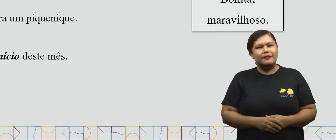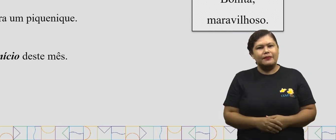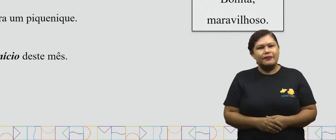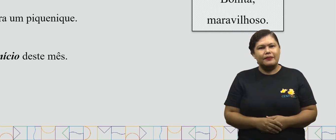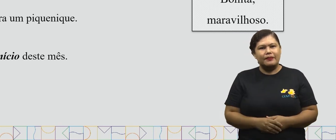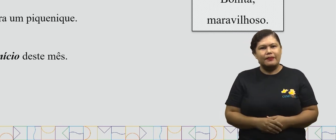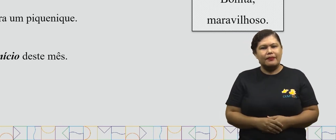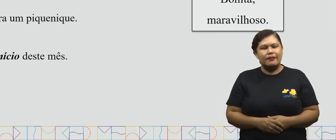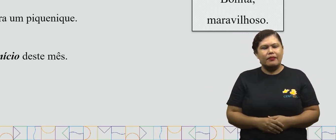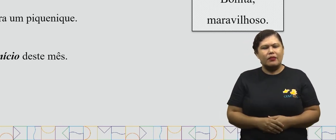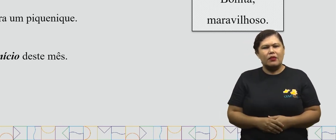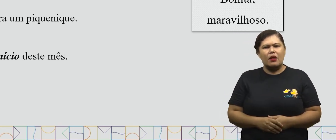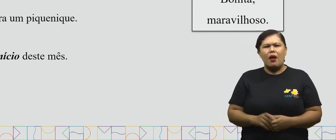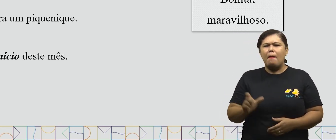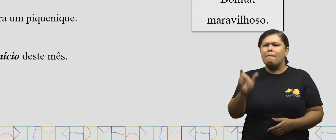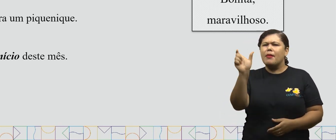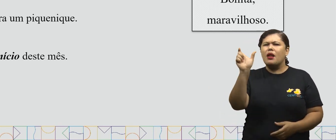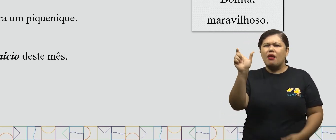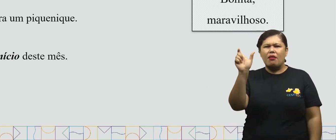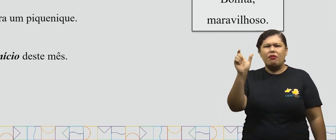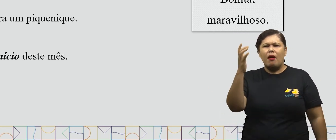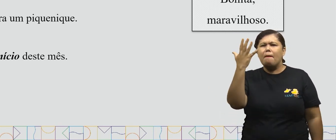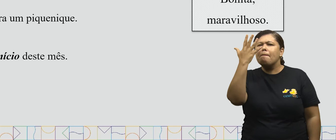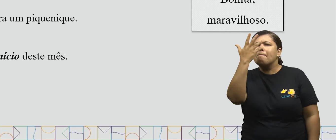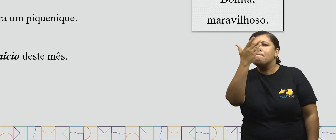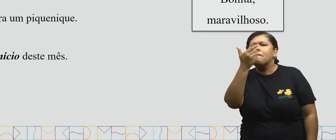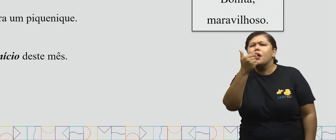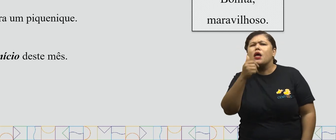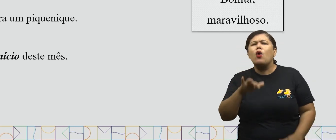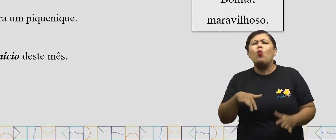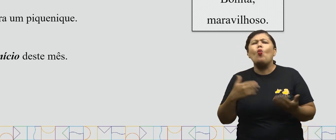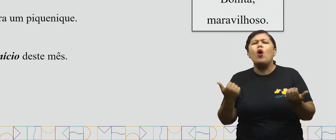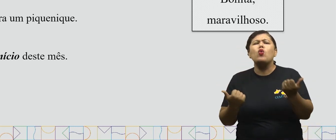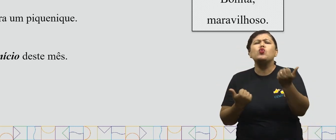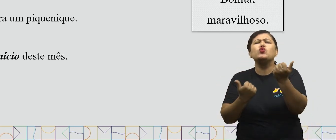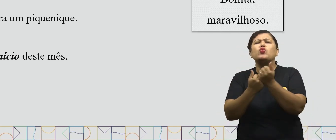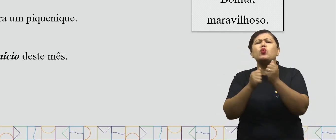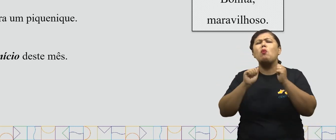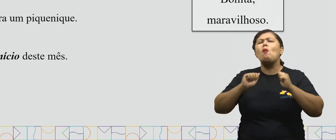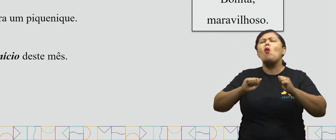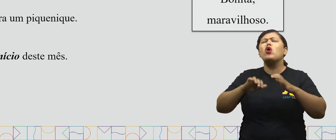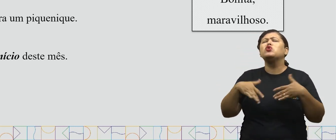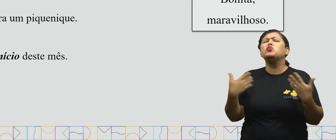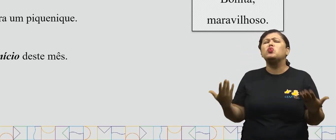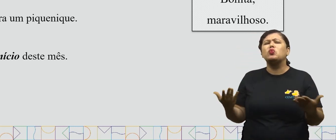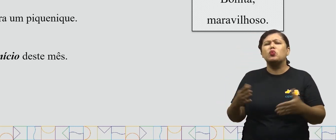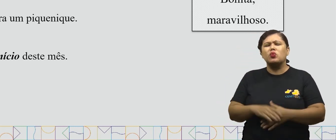loja inaugurará no início deste mês. A palavra bela